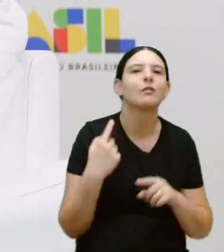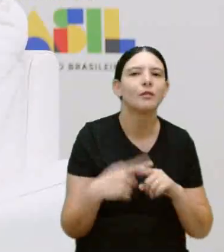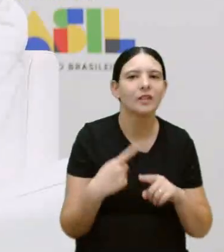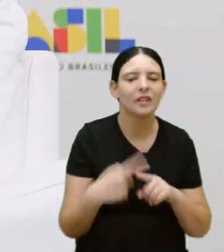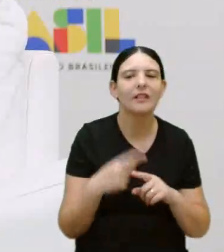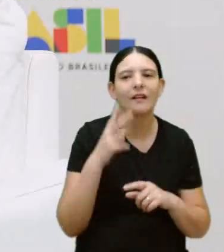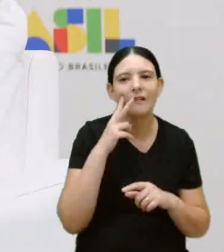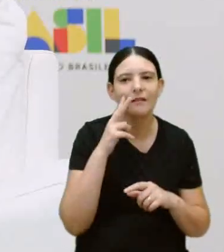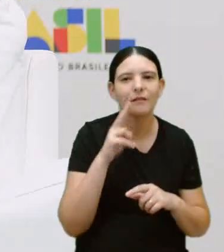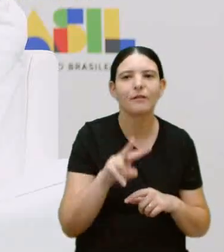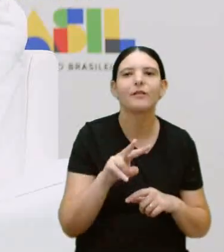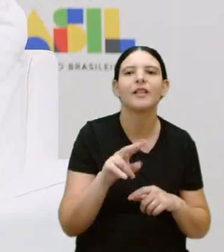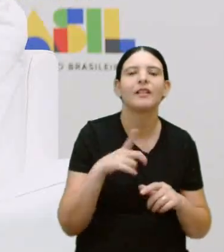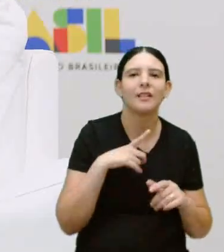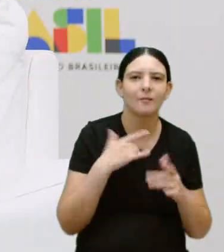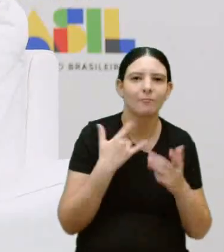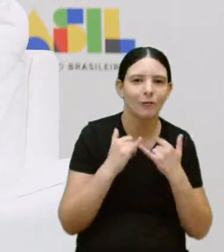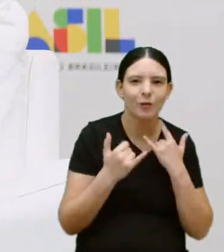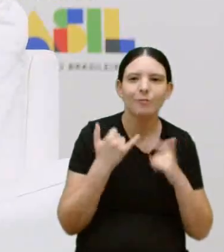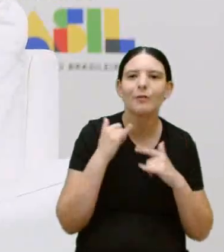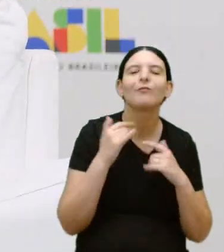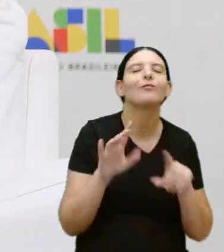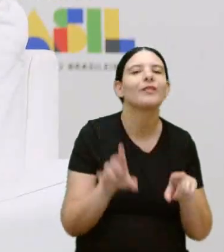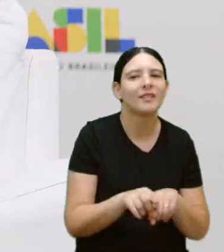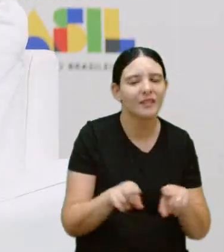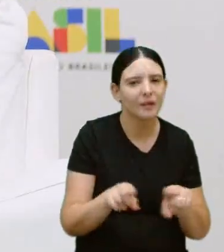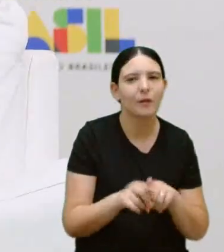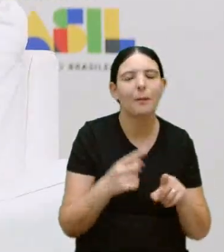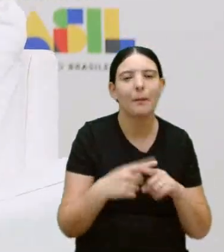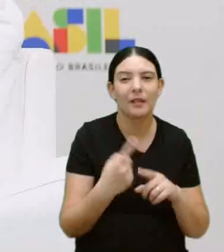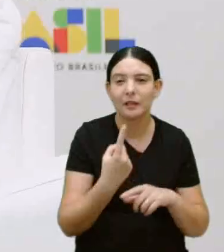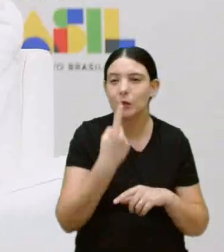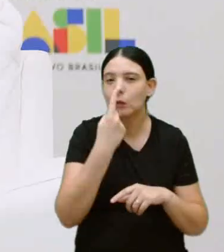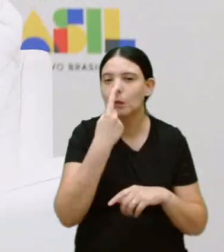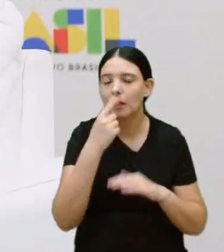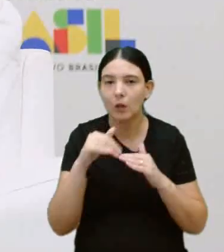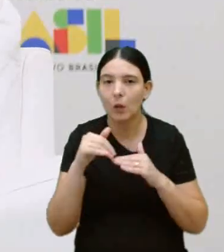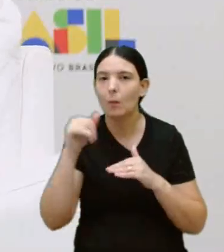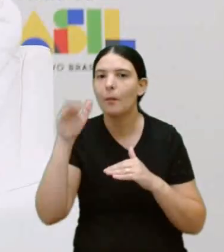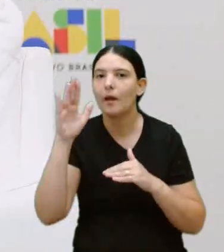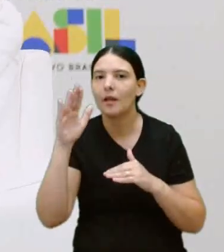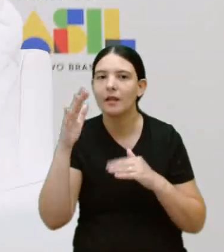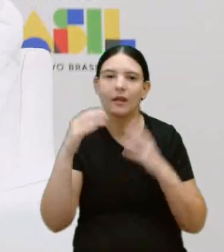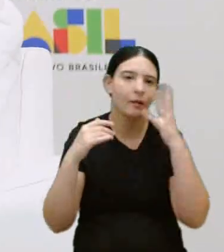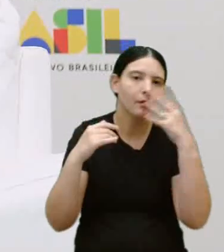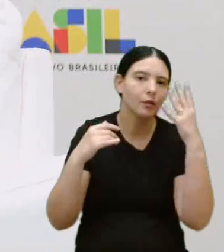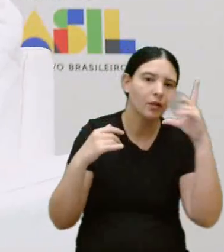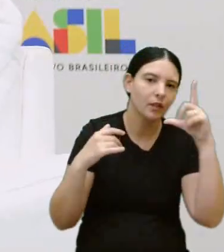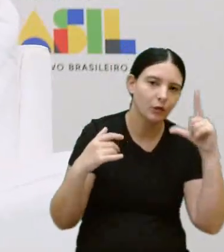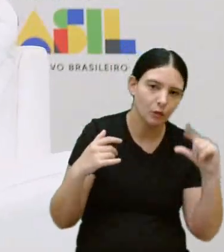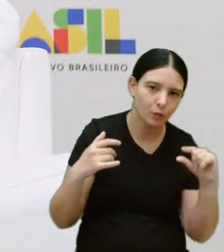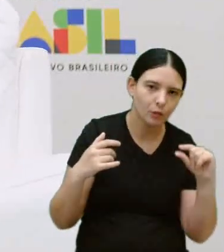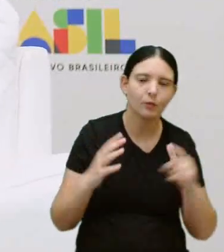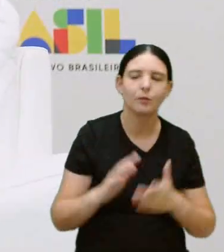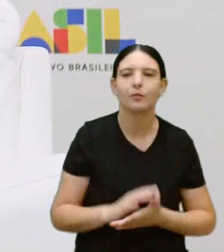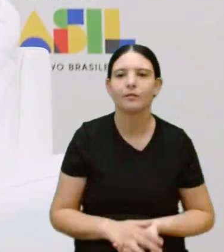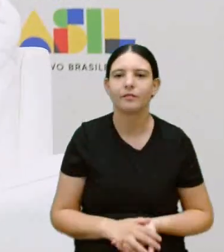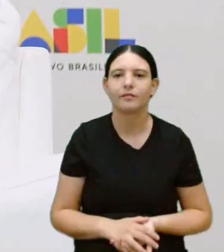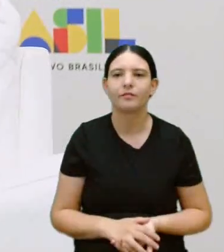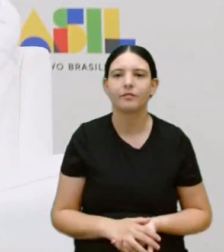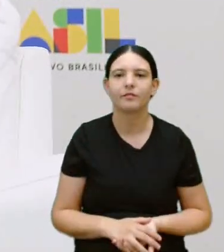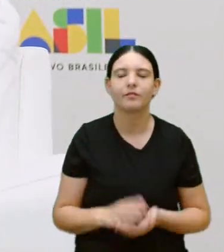muda, diminui. Conforme a intimidade aumenta, a paixão diminui. É uma tendência. Eu me aproximo do